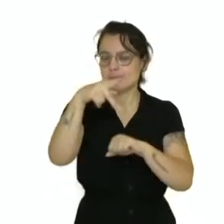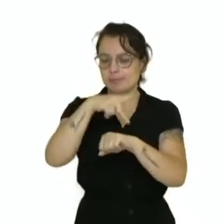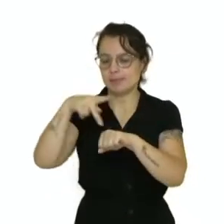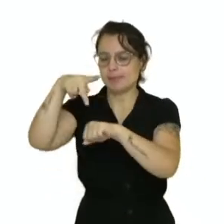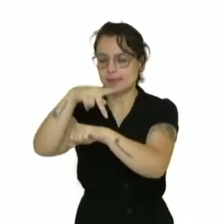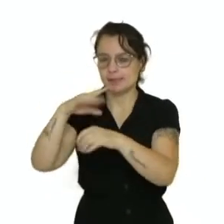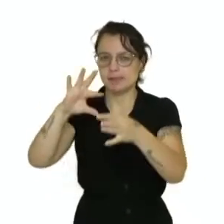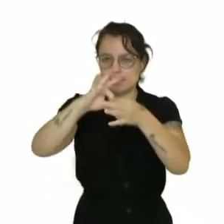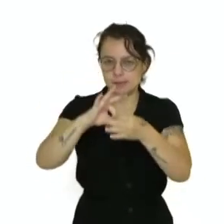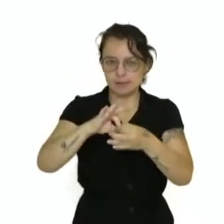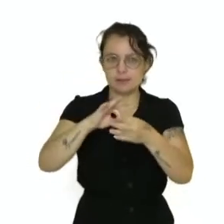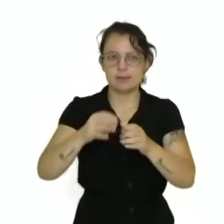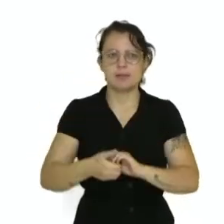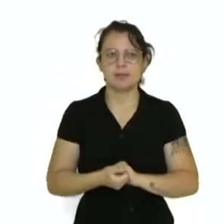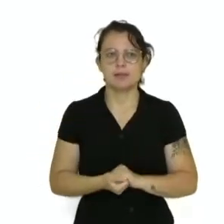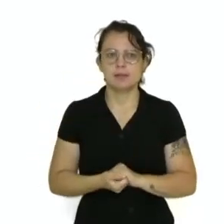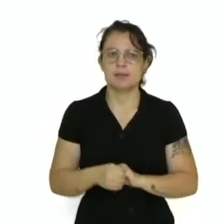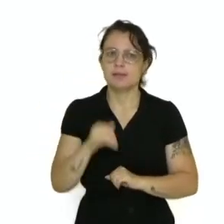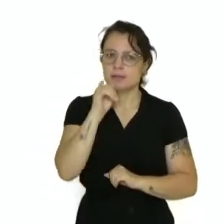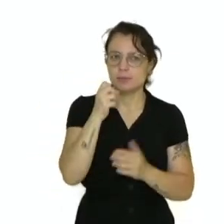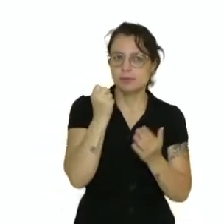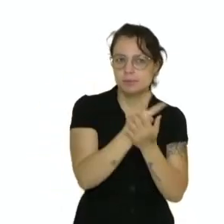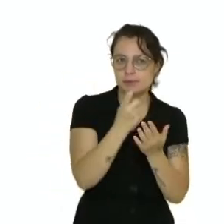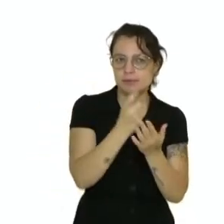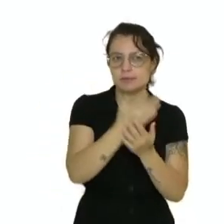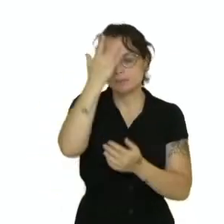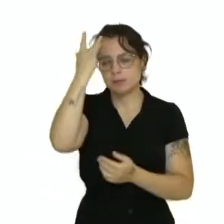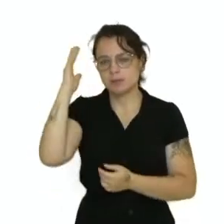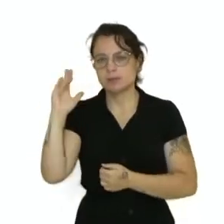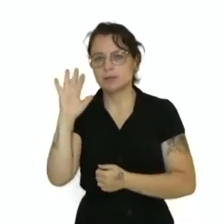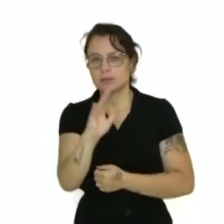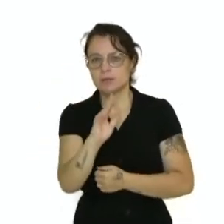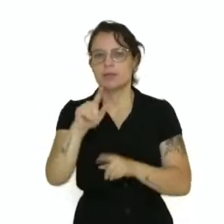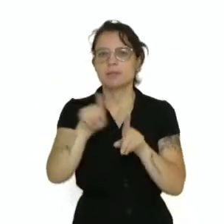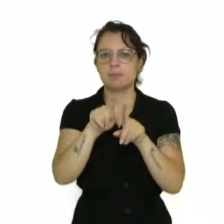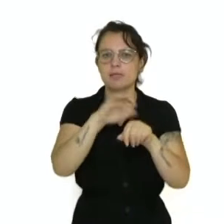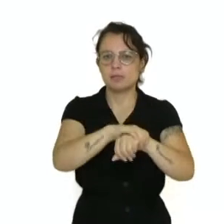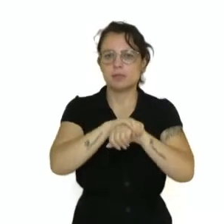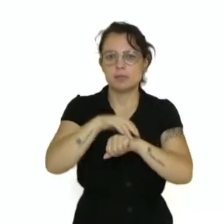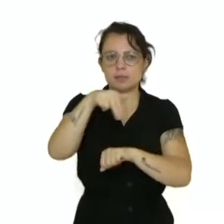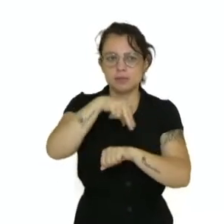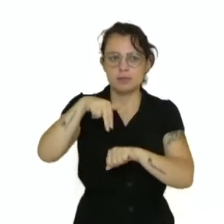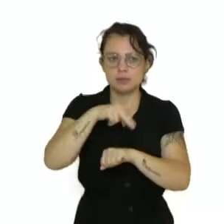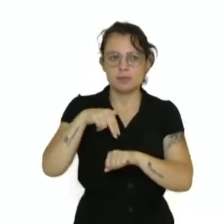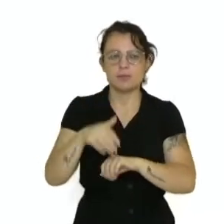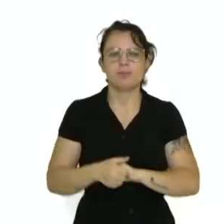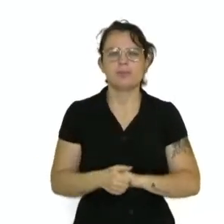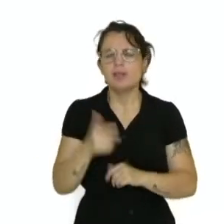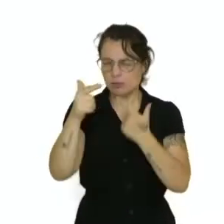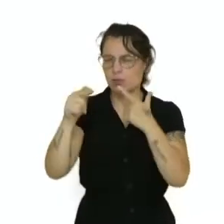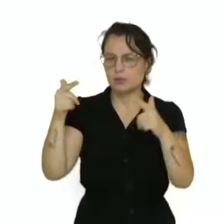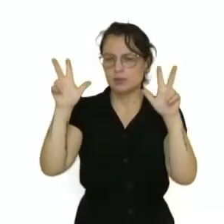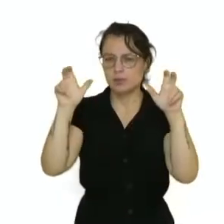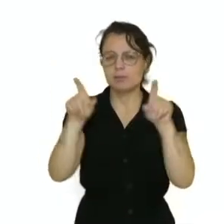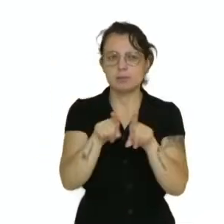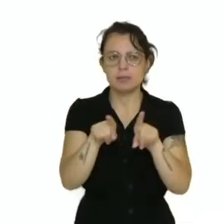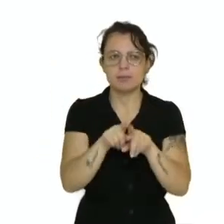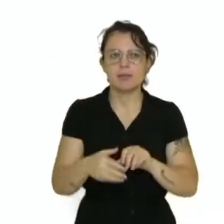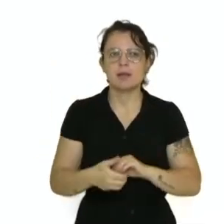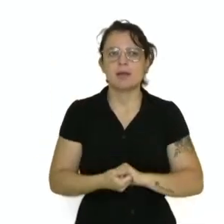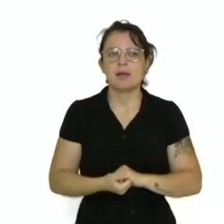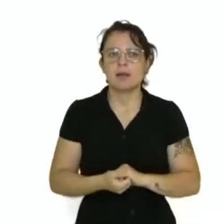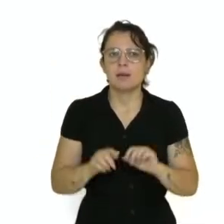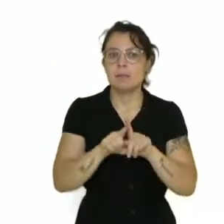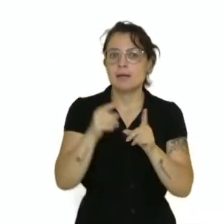baseiam em variados interesses: o comércio, migração e segurança nacional, entre outros. Enquanto os acordos